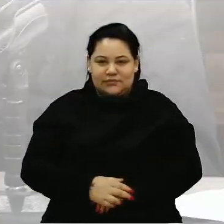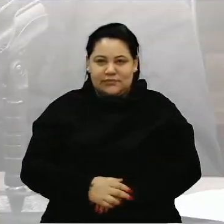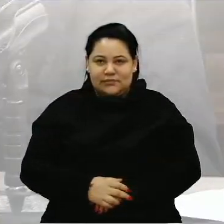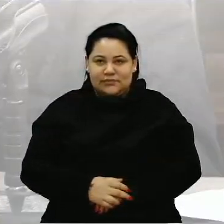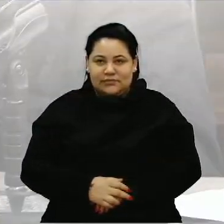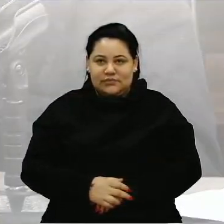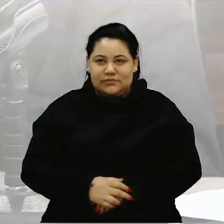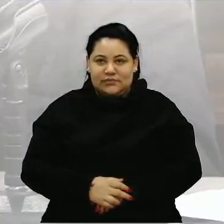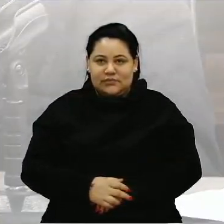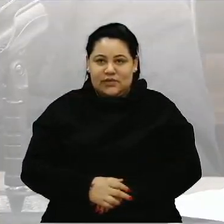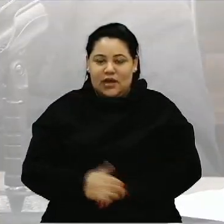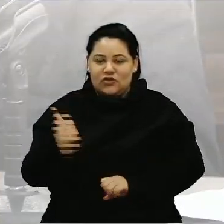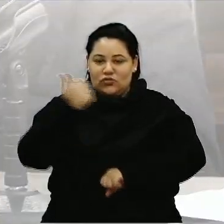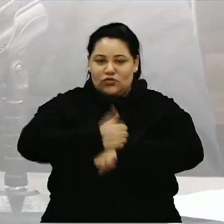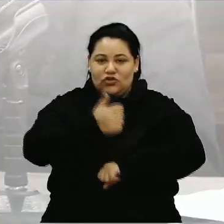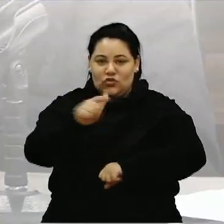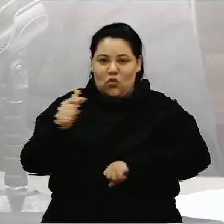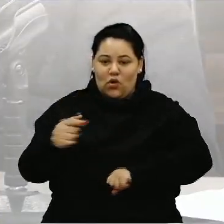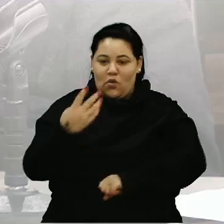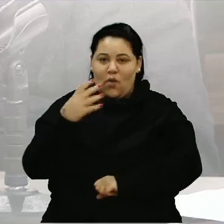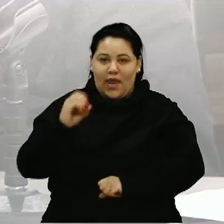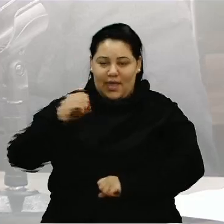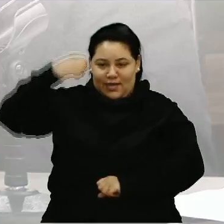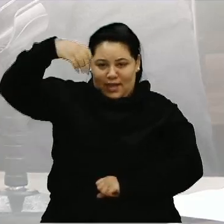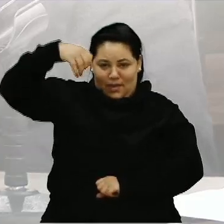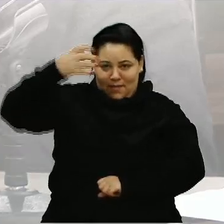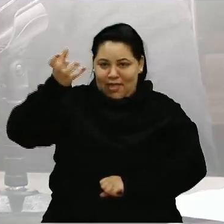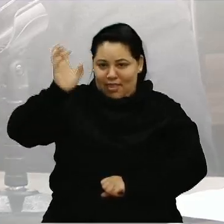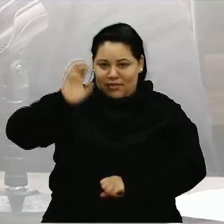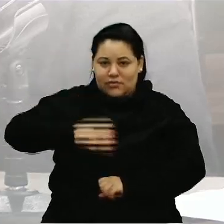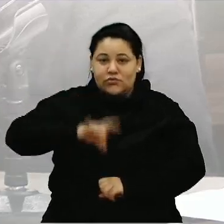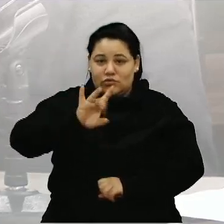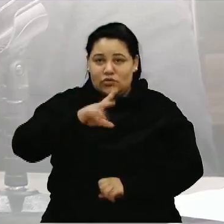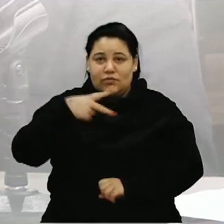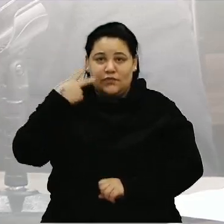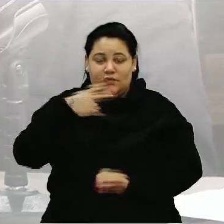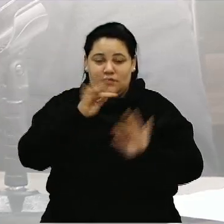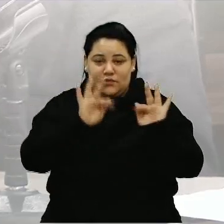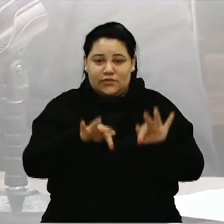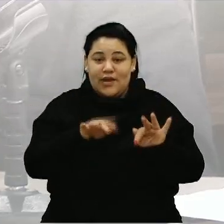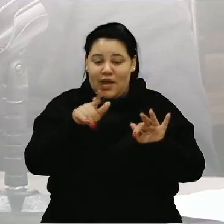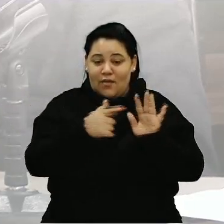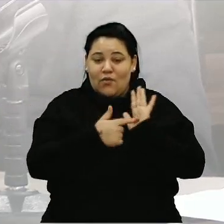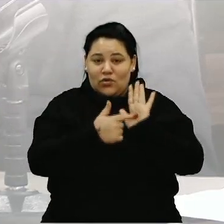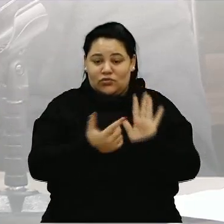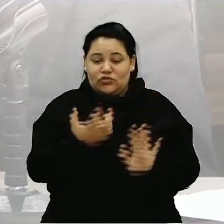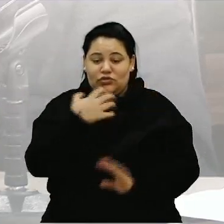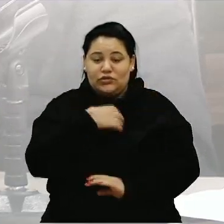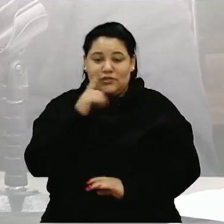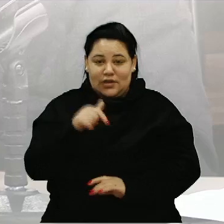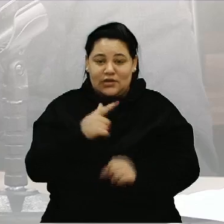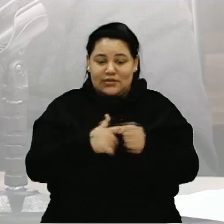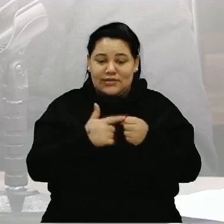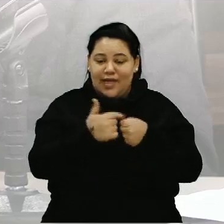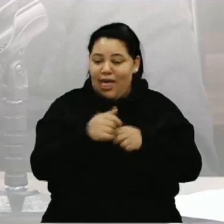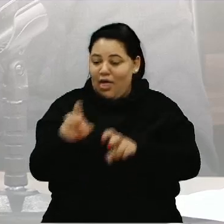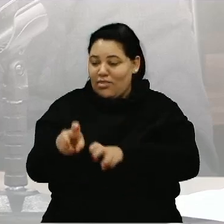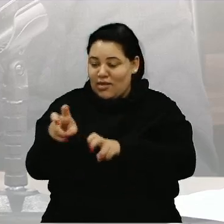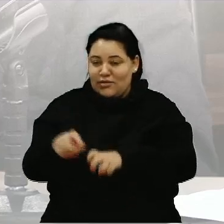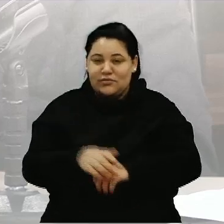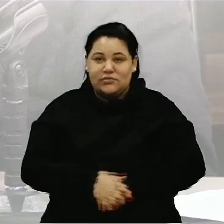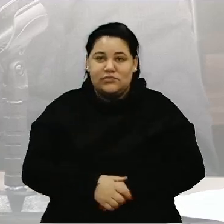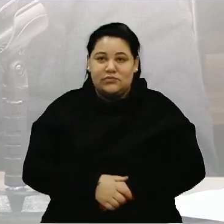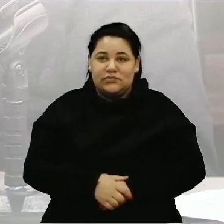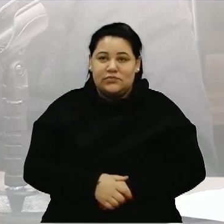40 lâmpadas. Então, vereadora, só para concluir, esse é o retrato que está a nossa cidade, o nosso interior. Uma cidade